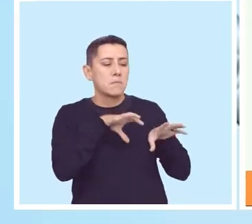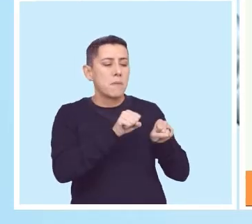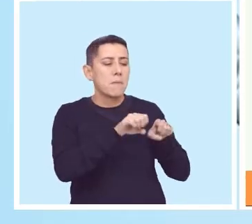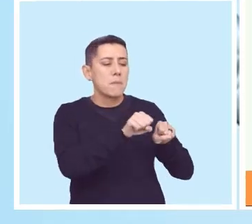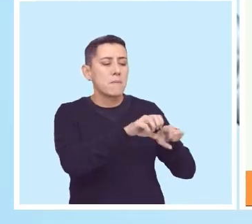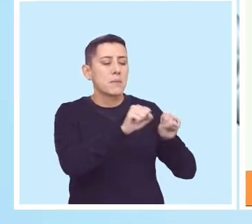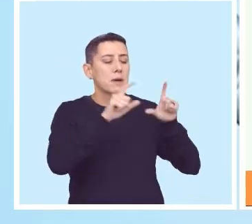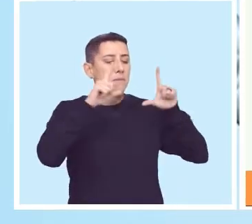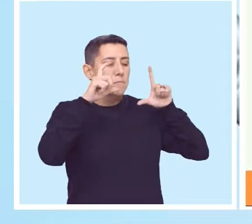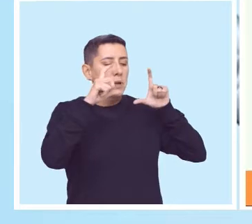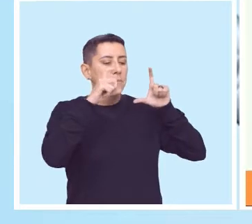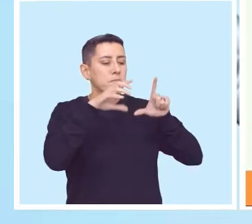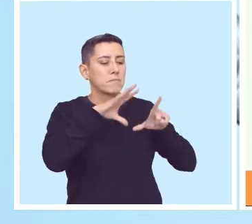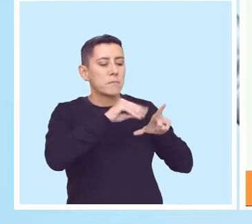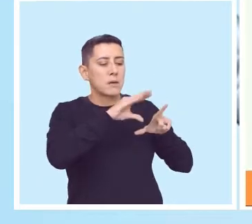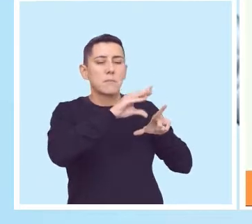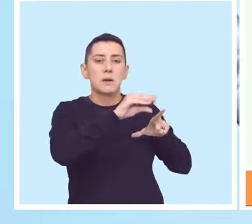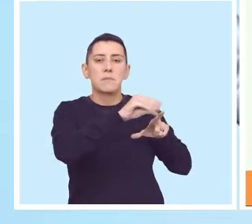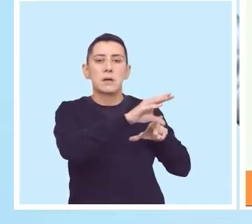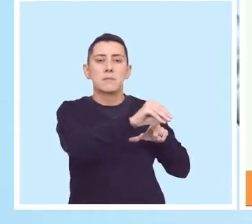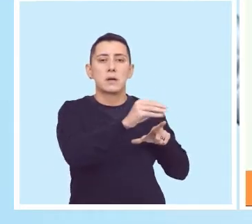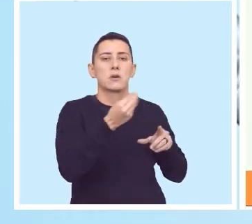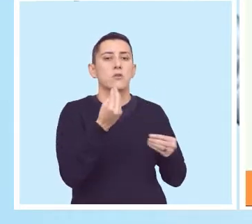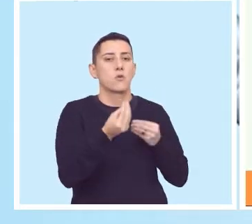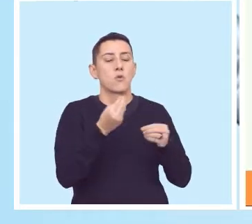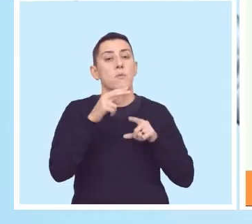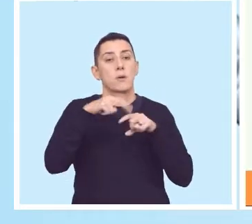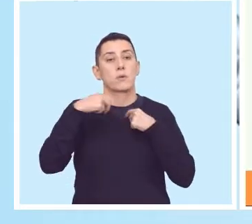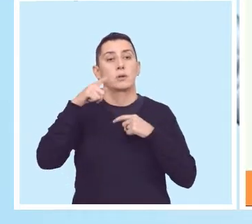trecho seriam geradas por um drone. E ocorreu isso.